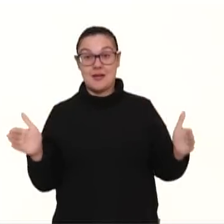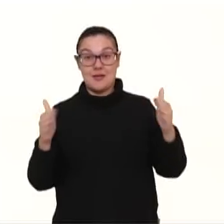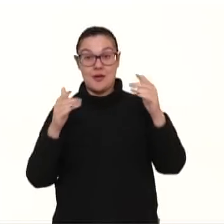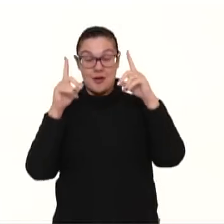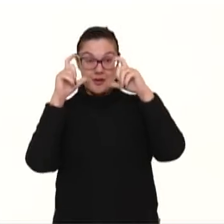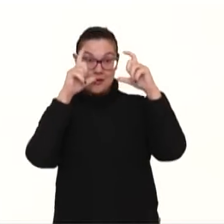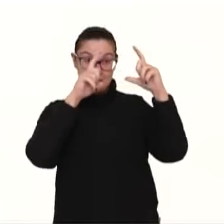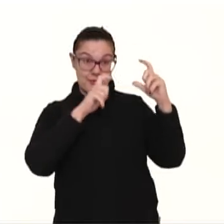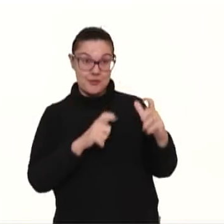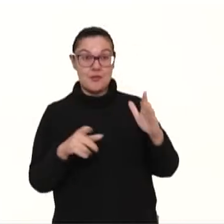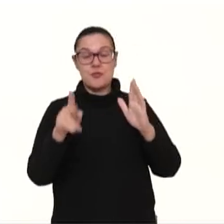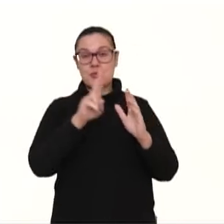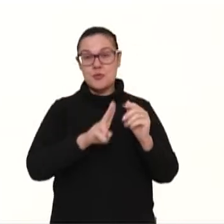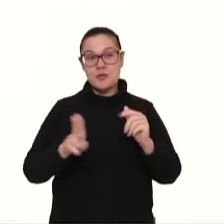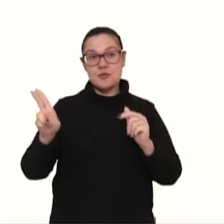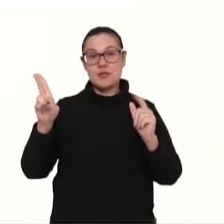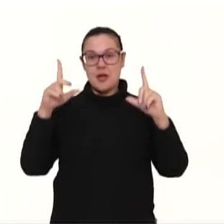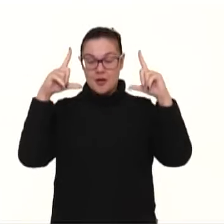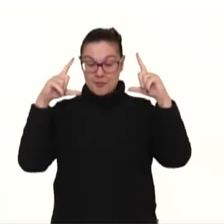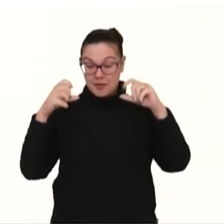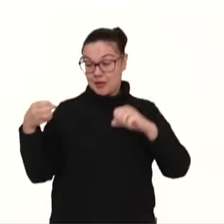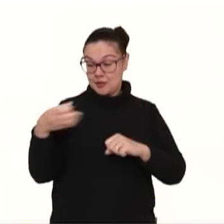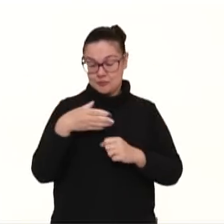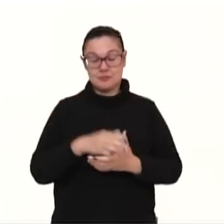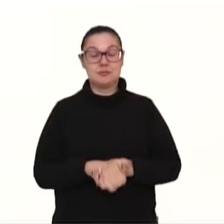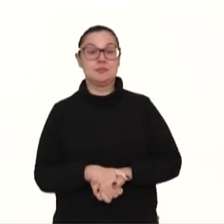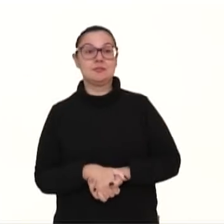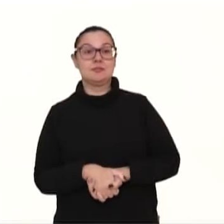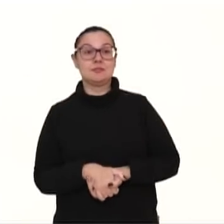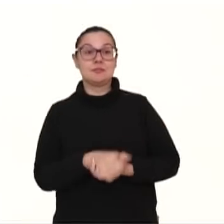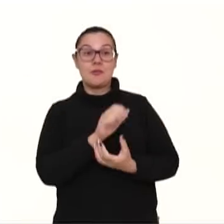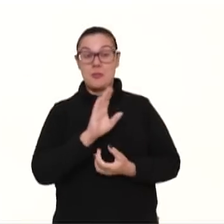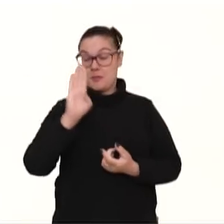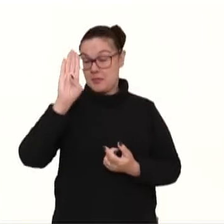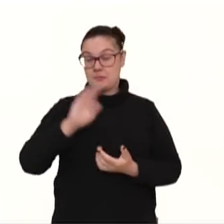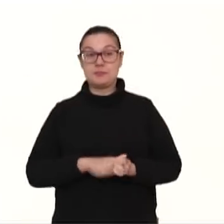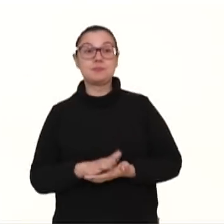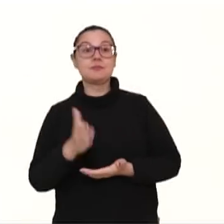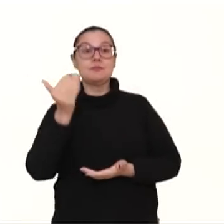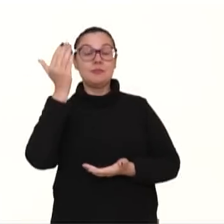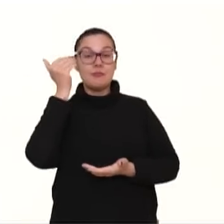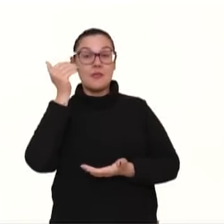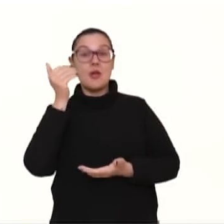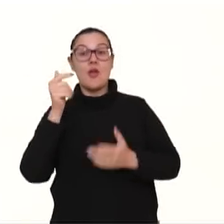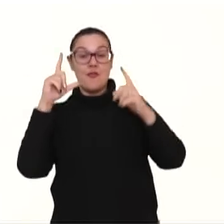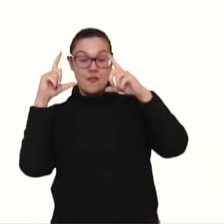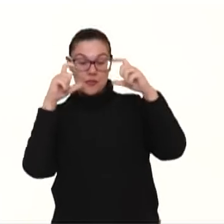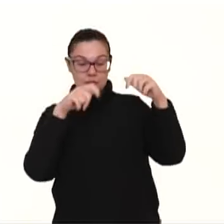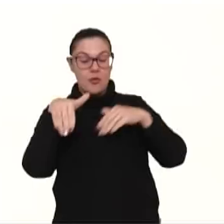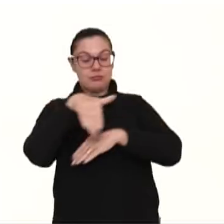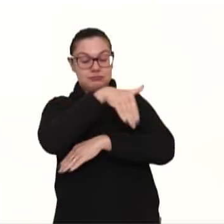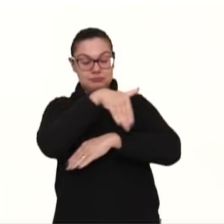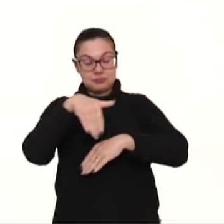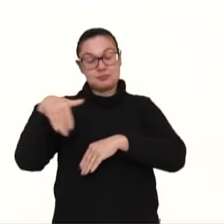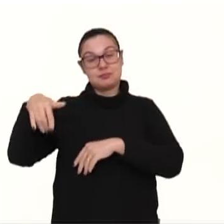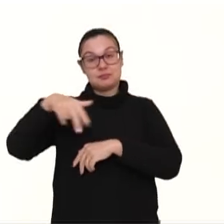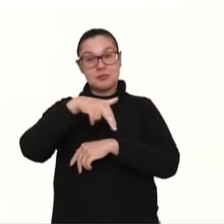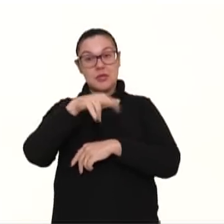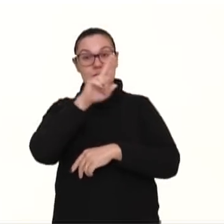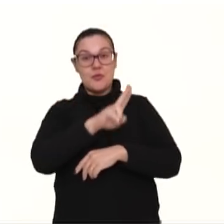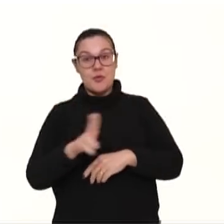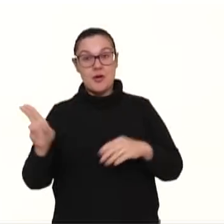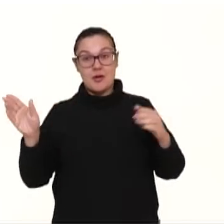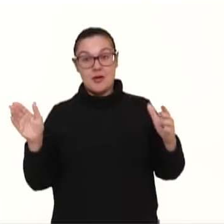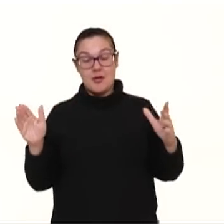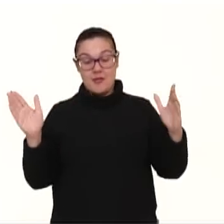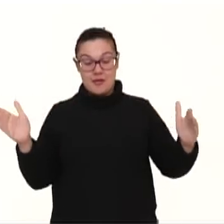nos fotógrafos que usavam câmeras digitais. Ou alternativa B, nos fotógrafos ambulantes que